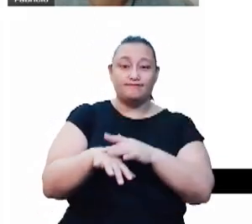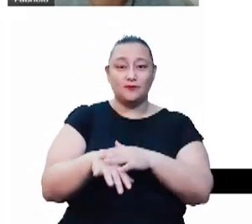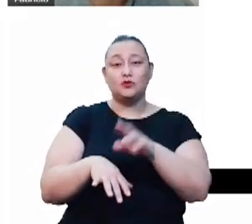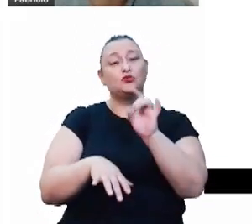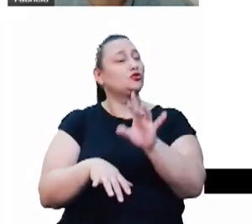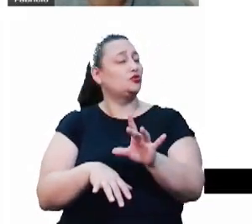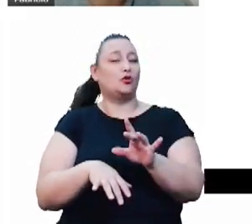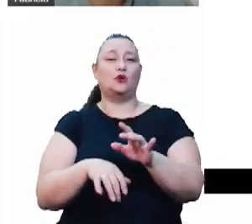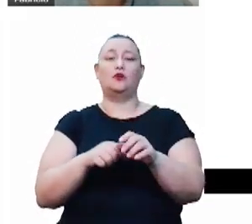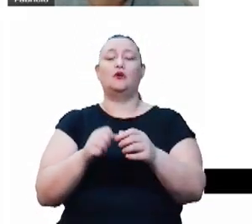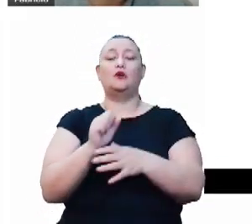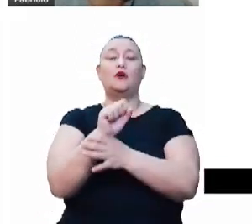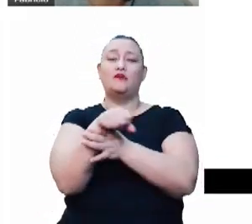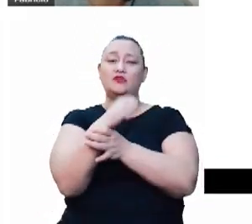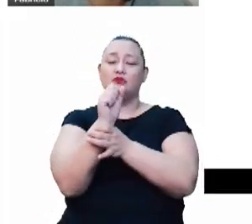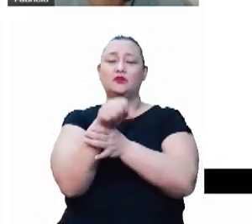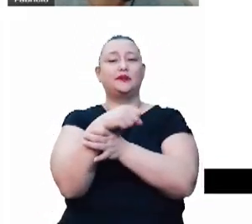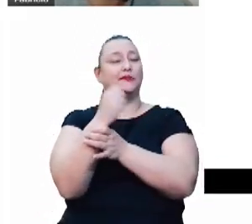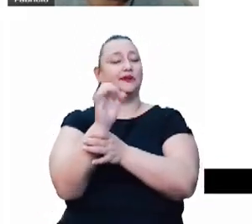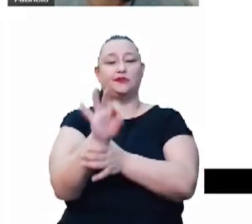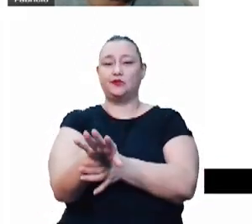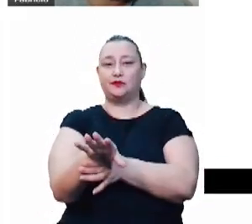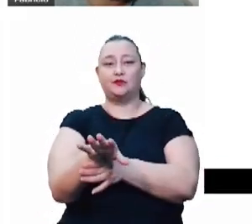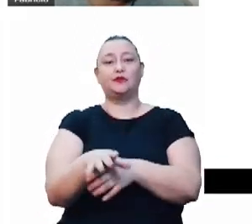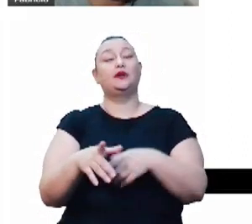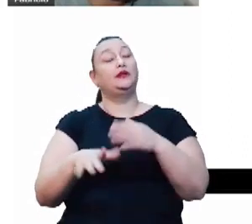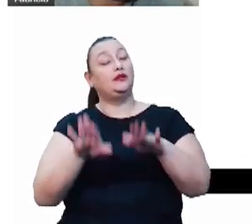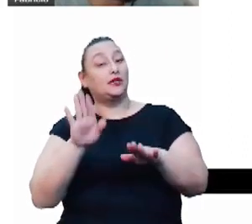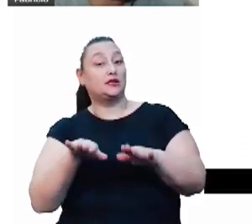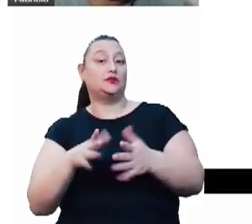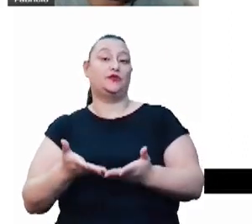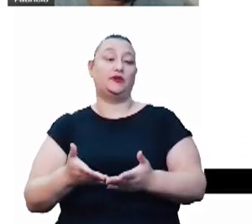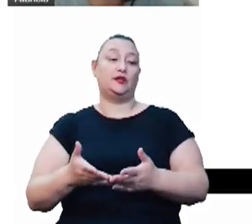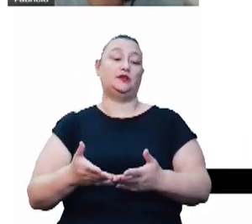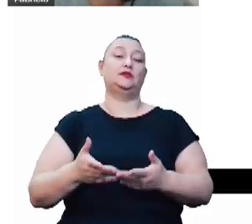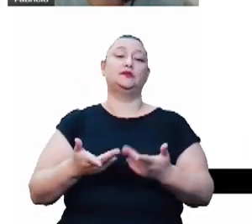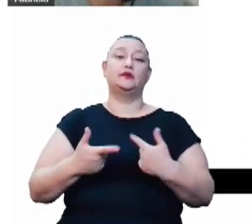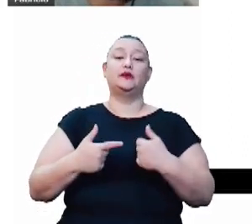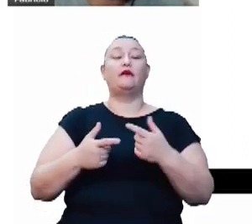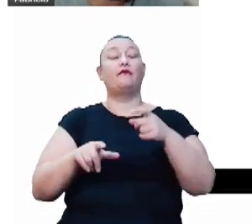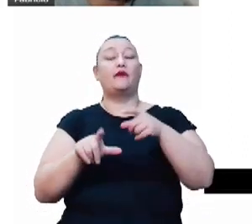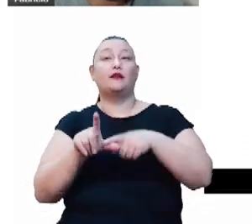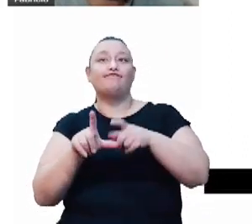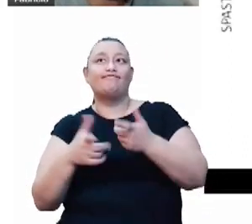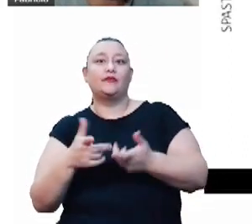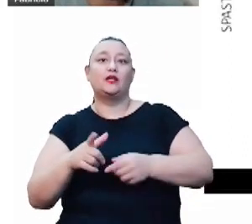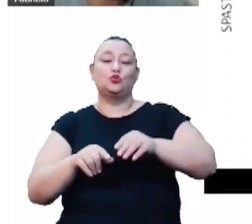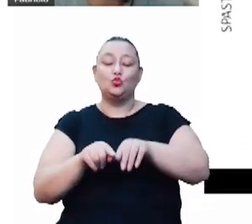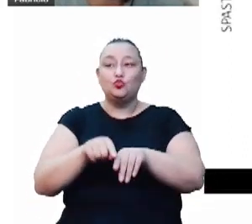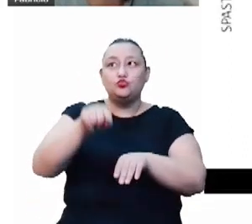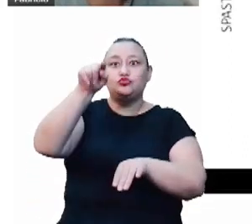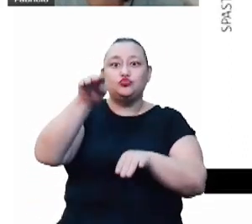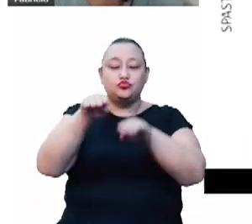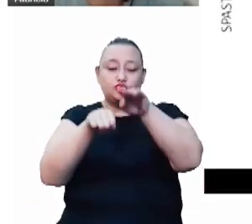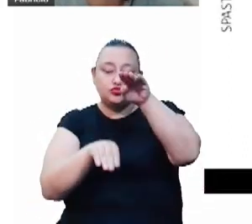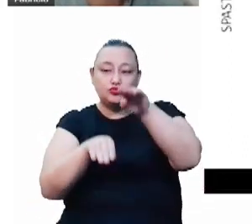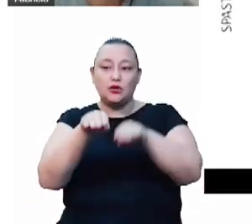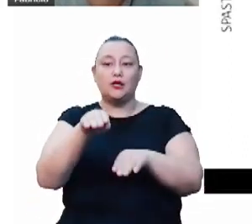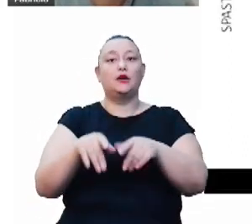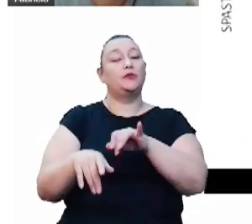só, por exemplo, alongamento, fisioterapia, e às vezes, muitas vezes, a depender do grau de espasticidade, isso é suficiente,